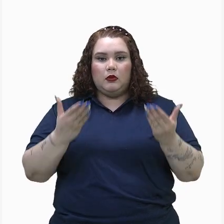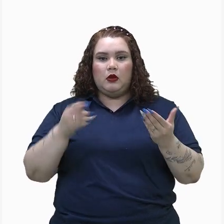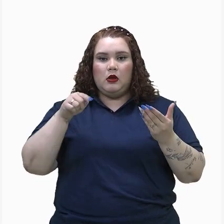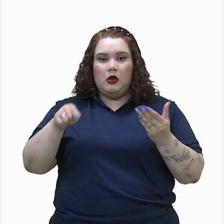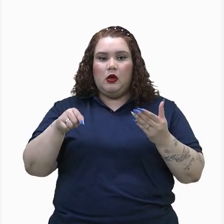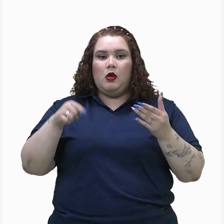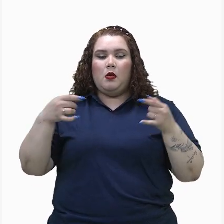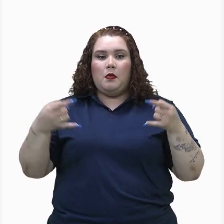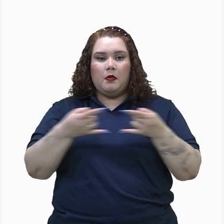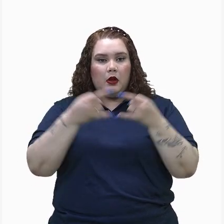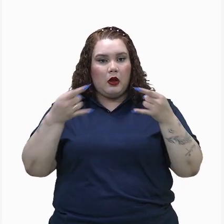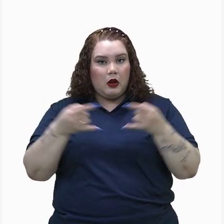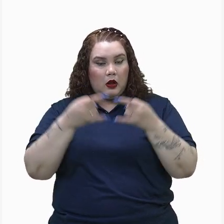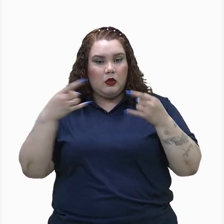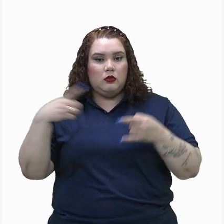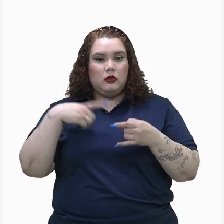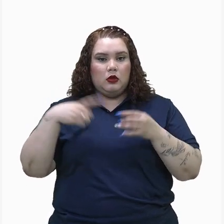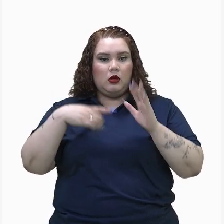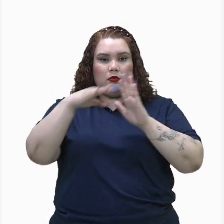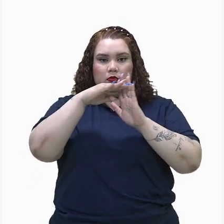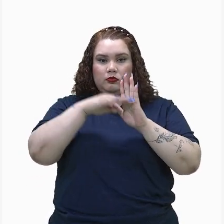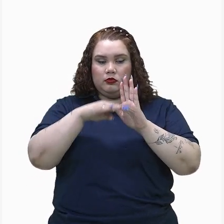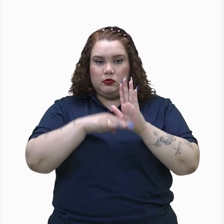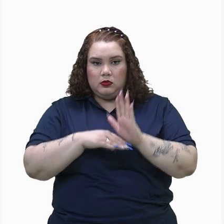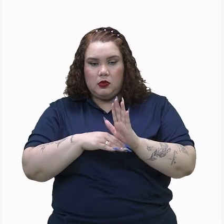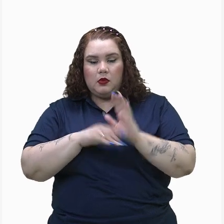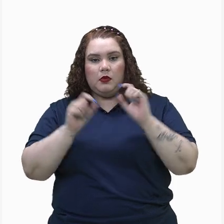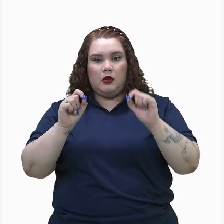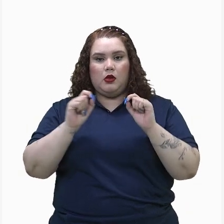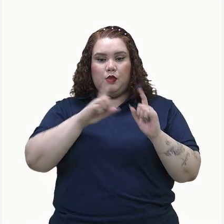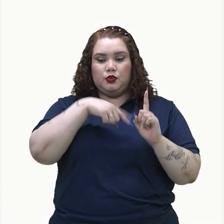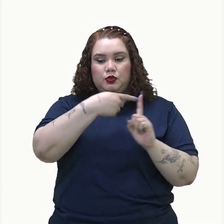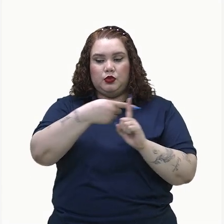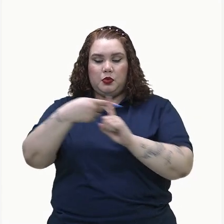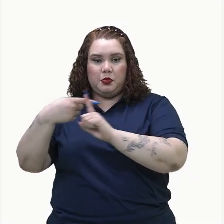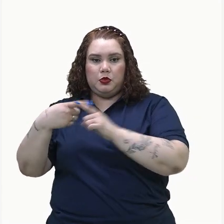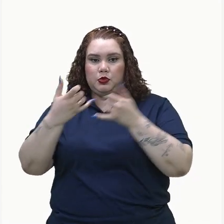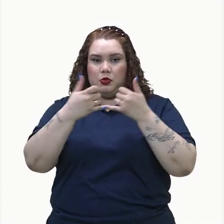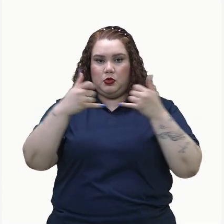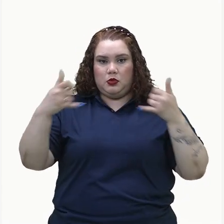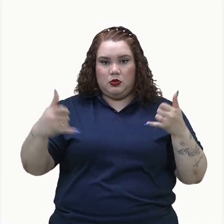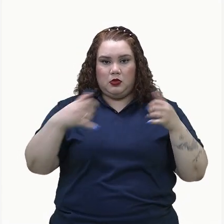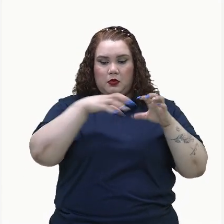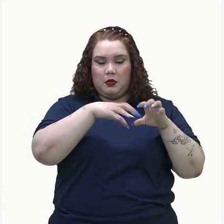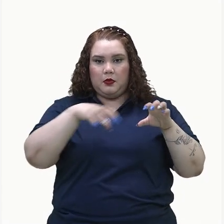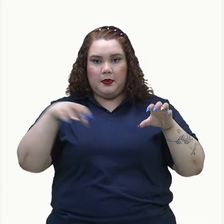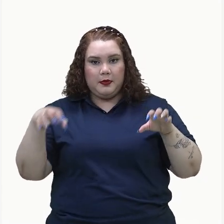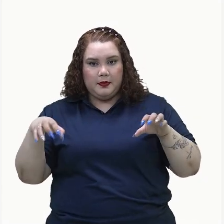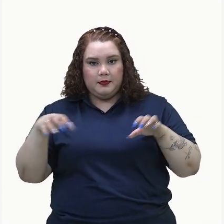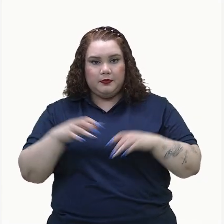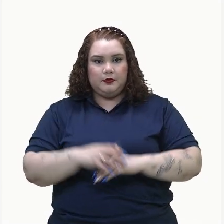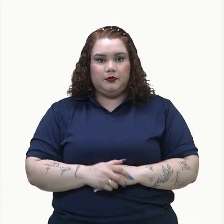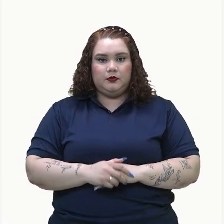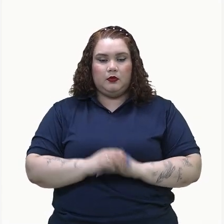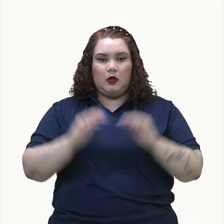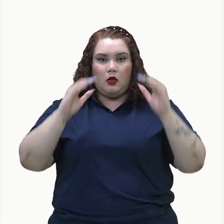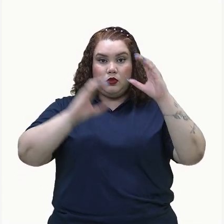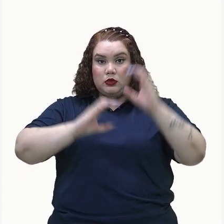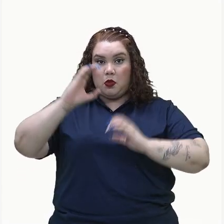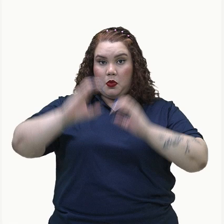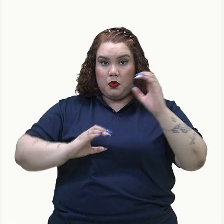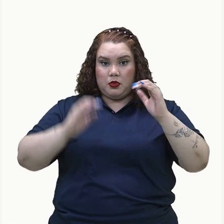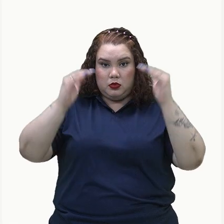em paralelo de resistores, a corrente total é a soma das correntes parciais em cada ramo do circuito. Nos circuitos